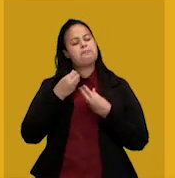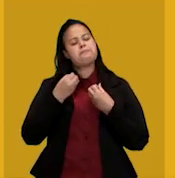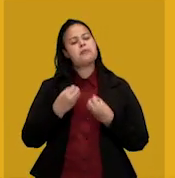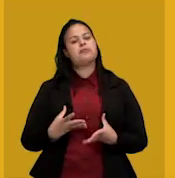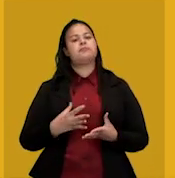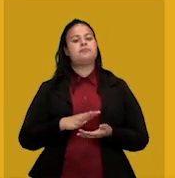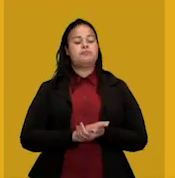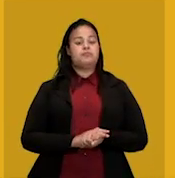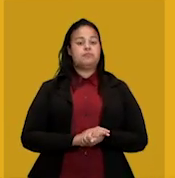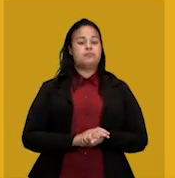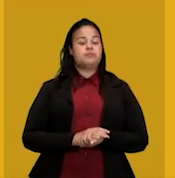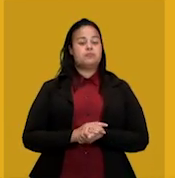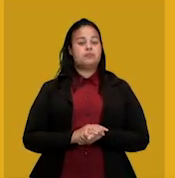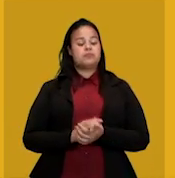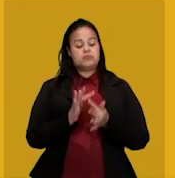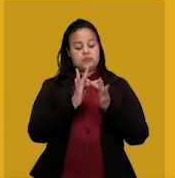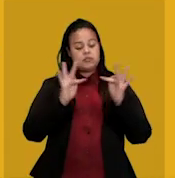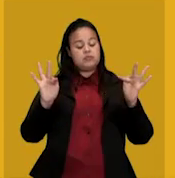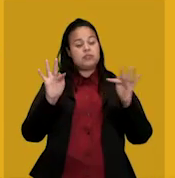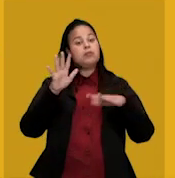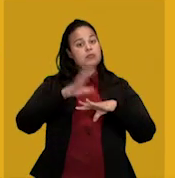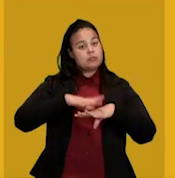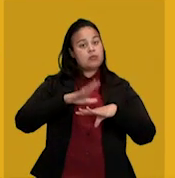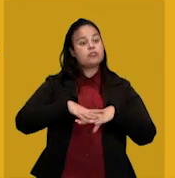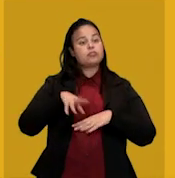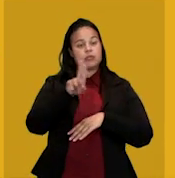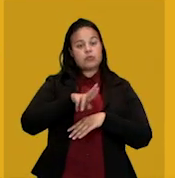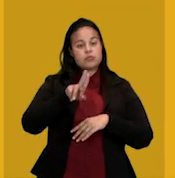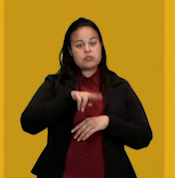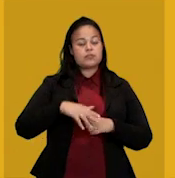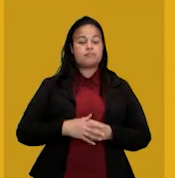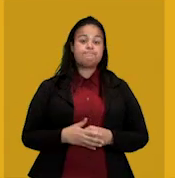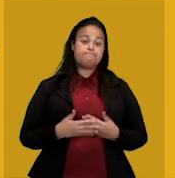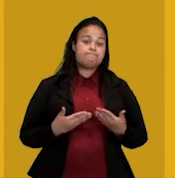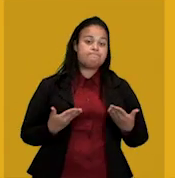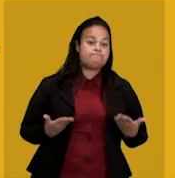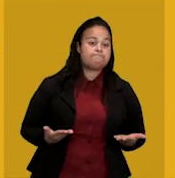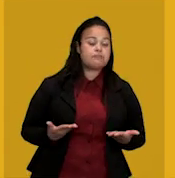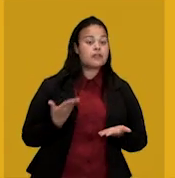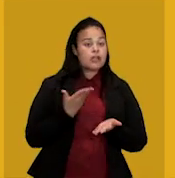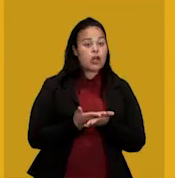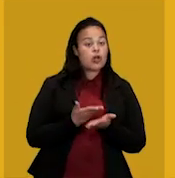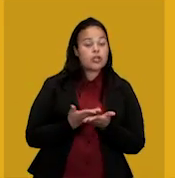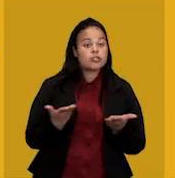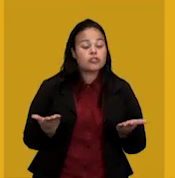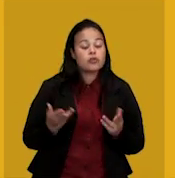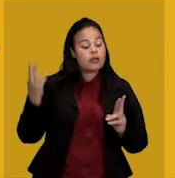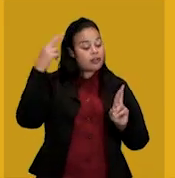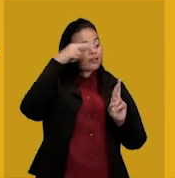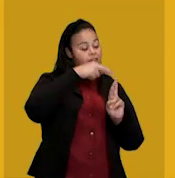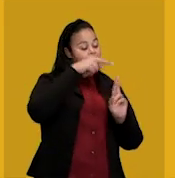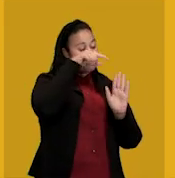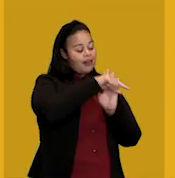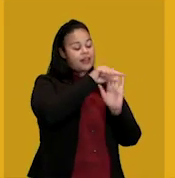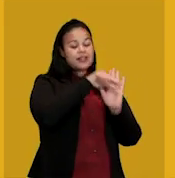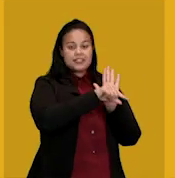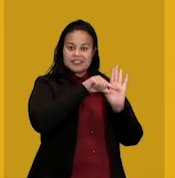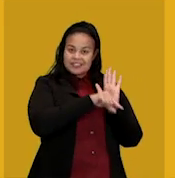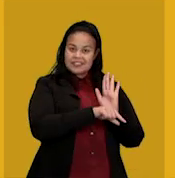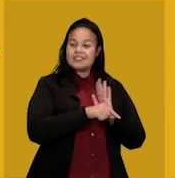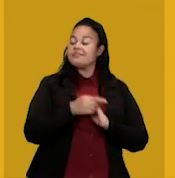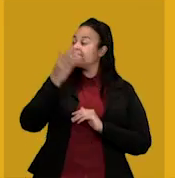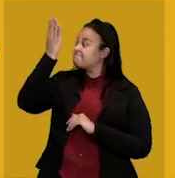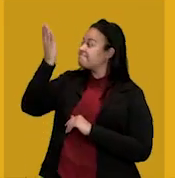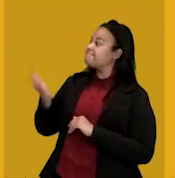nossa função exponencial. Então, pessoal, essa é a nossa aula de hoje. Essas são as nossas referências